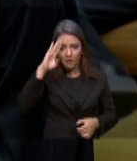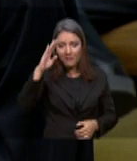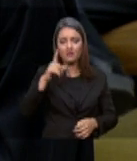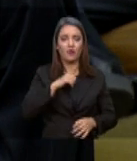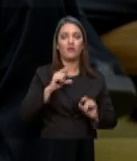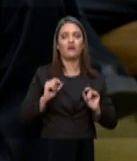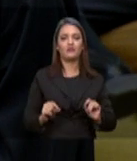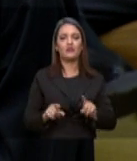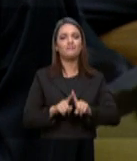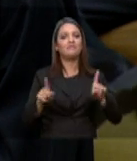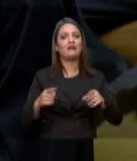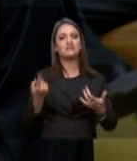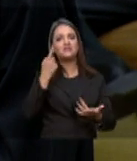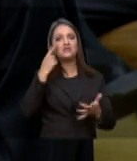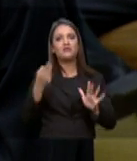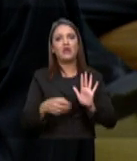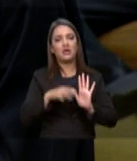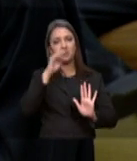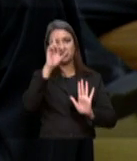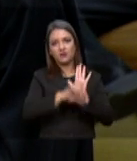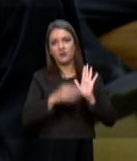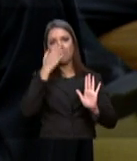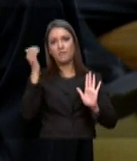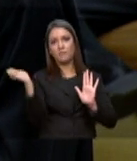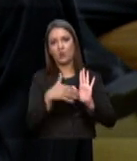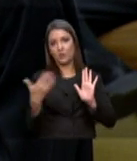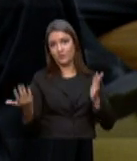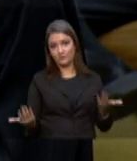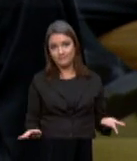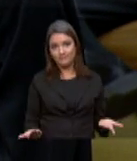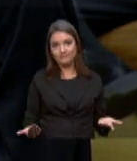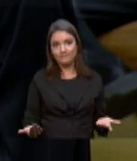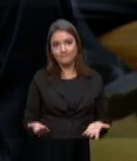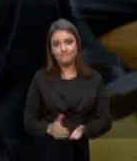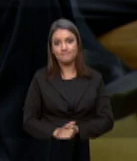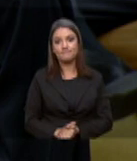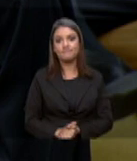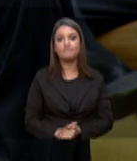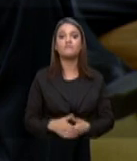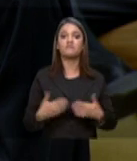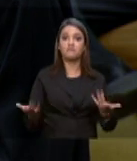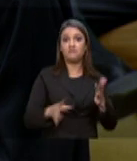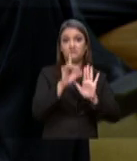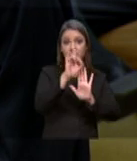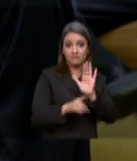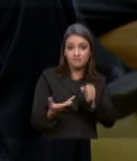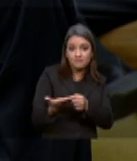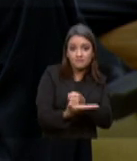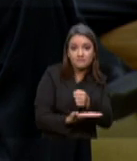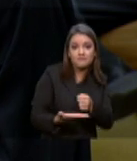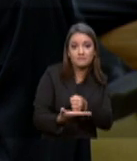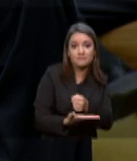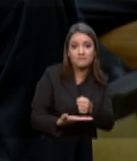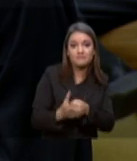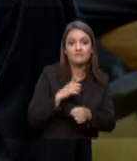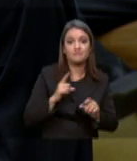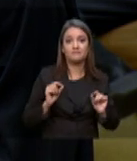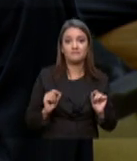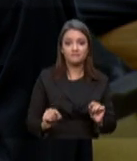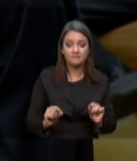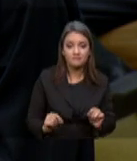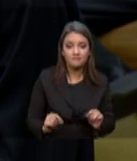sendo sistematicamente desrespeitados. De direitos fundamentais que vêm